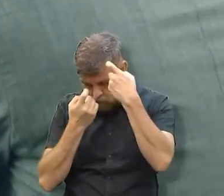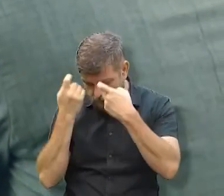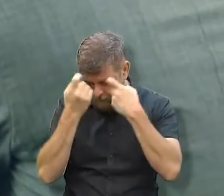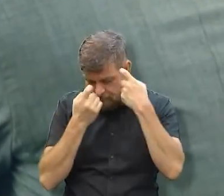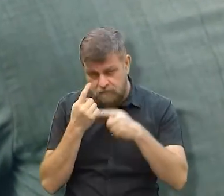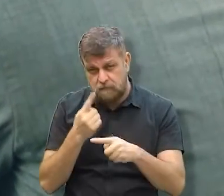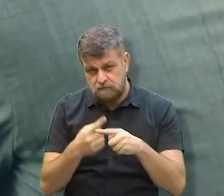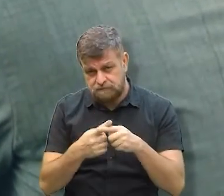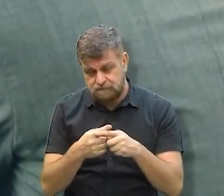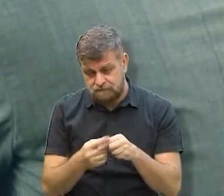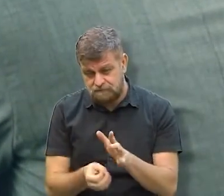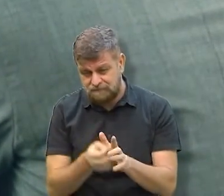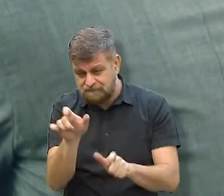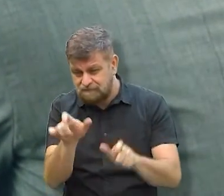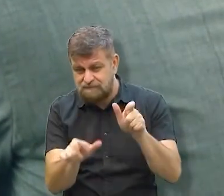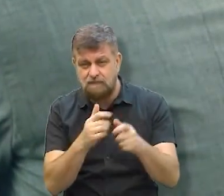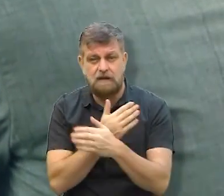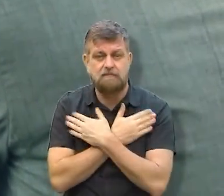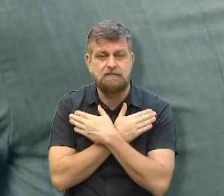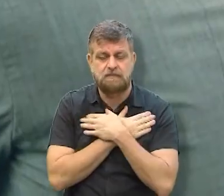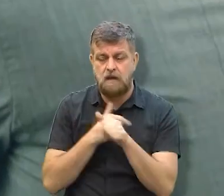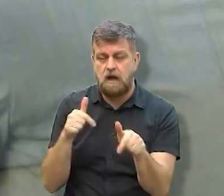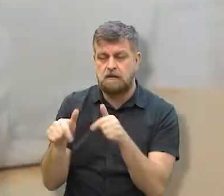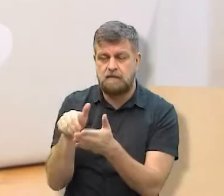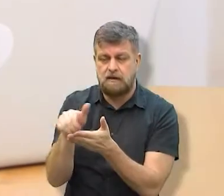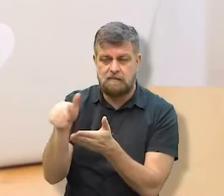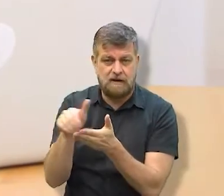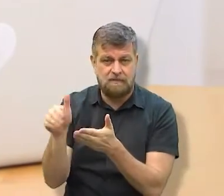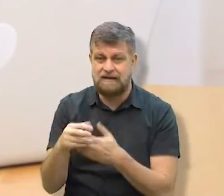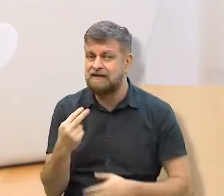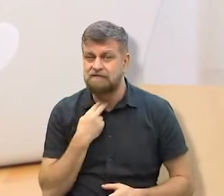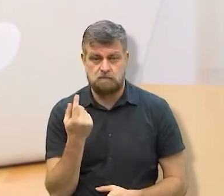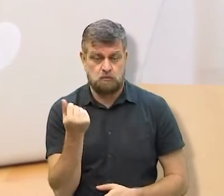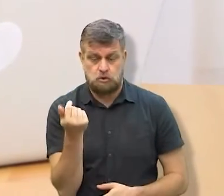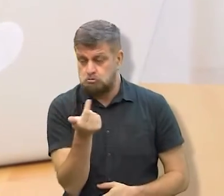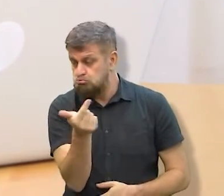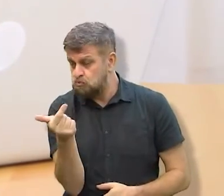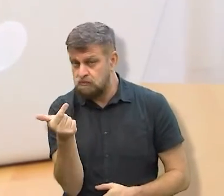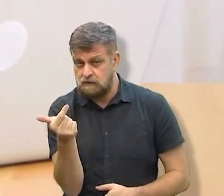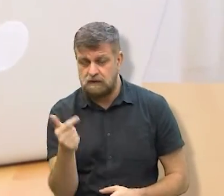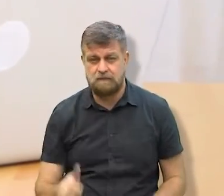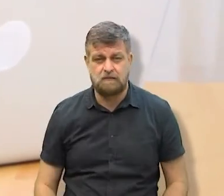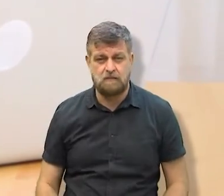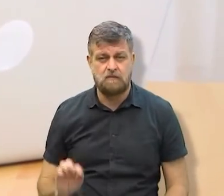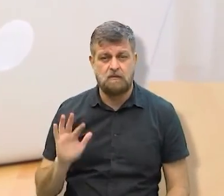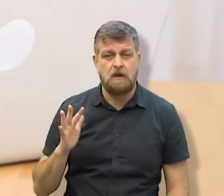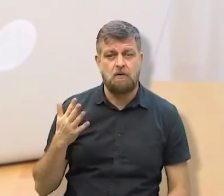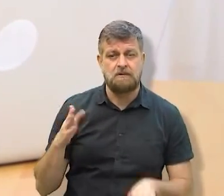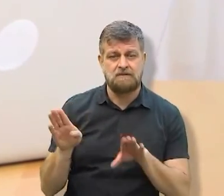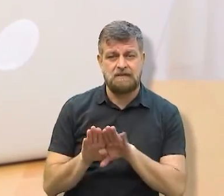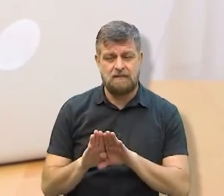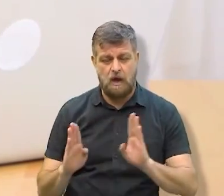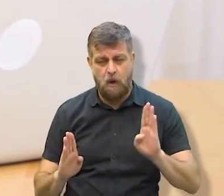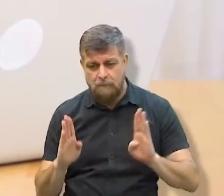preocupar, porque muitas pessoas perderam o emprego, então perderam a capacidade de gerar renda. A gente teve